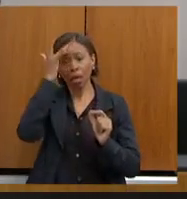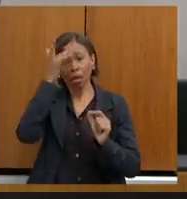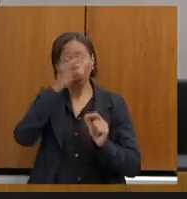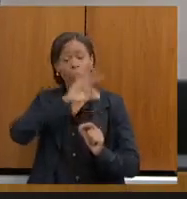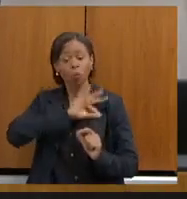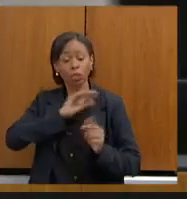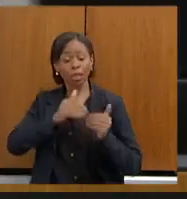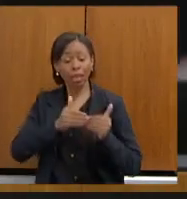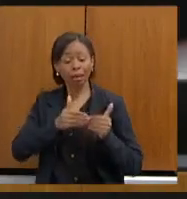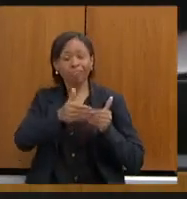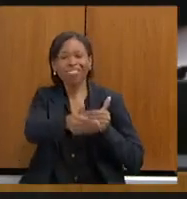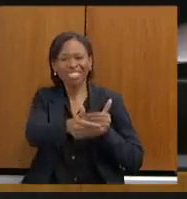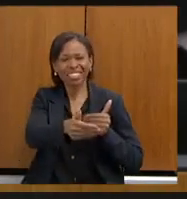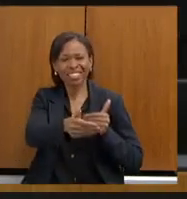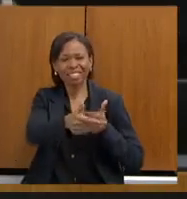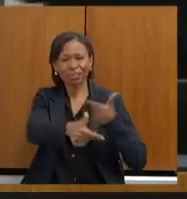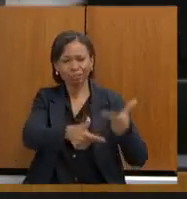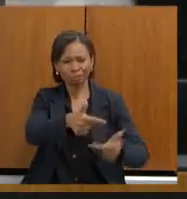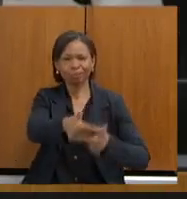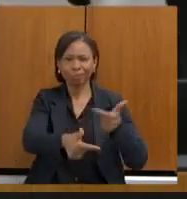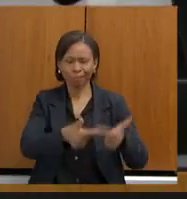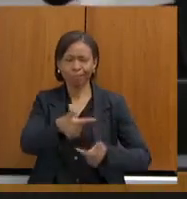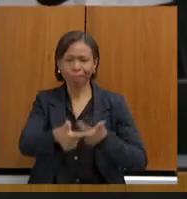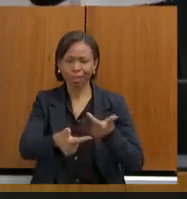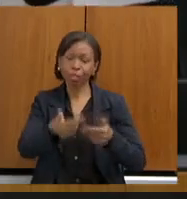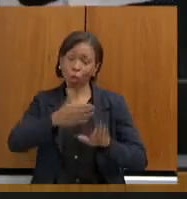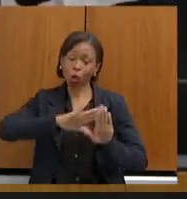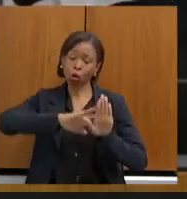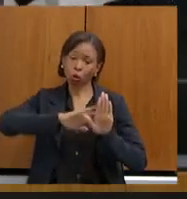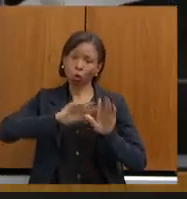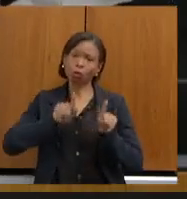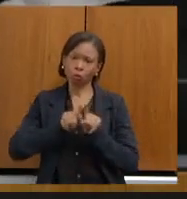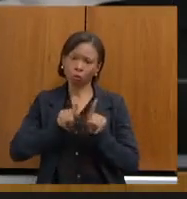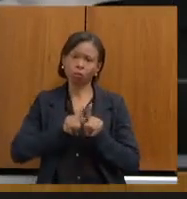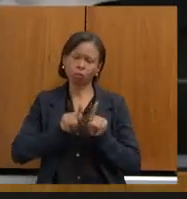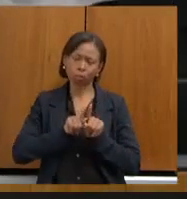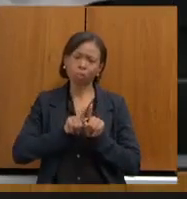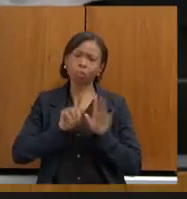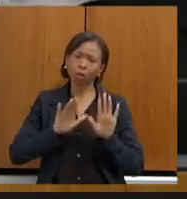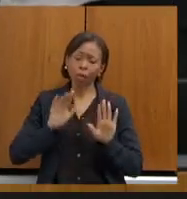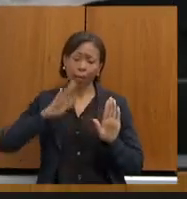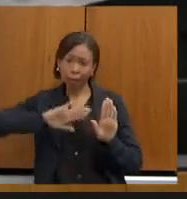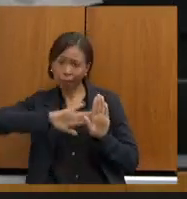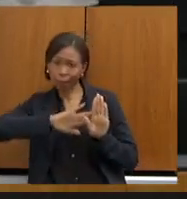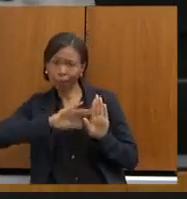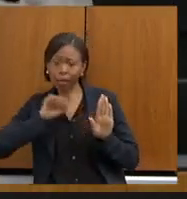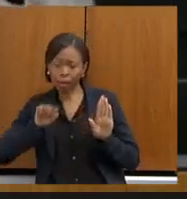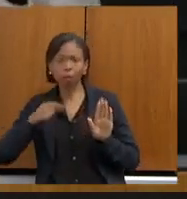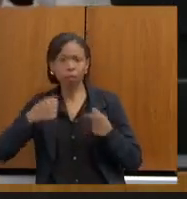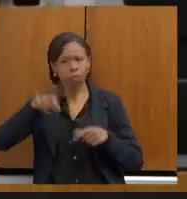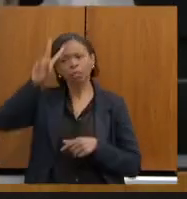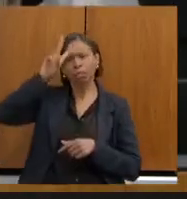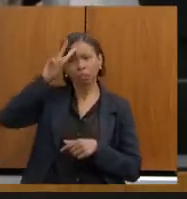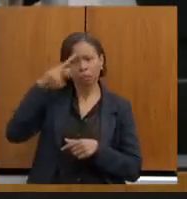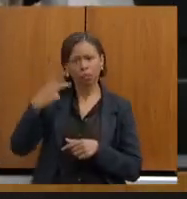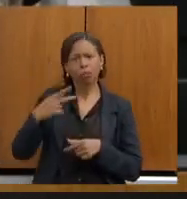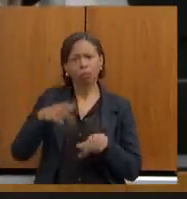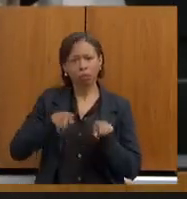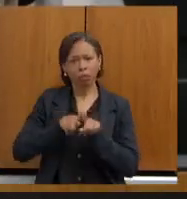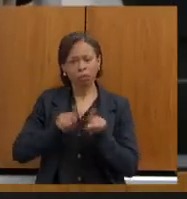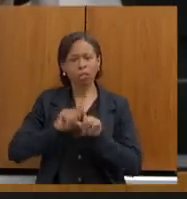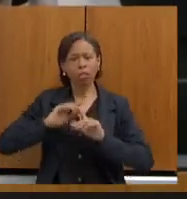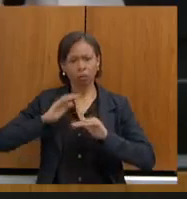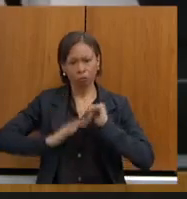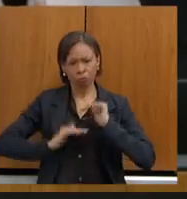da linha então é essa engrenagem que funciona bem E essas peças da engrenagem deve ser lembrada como foi aqui